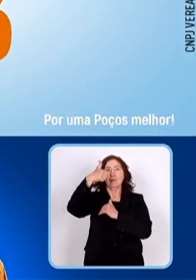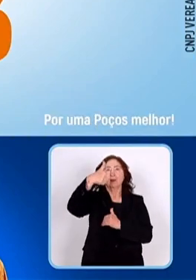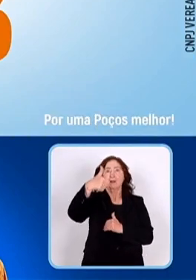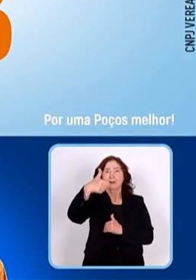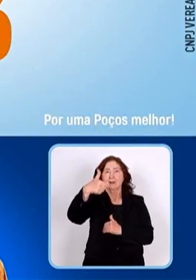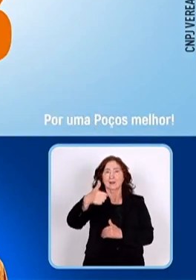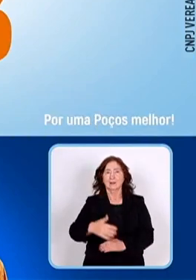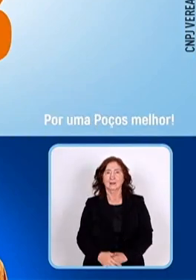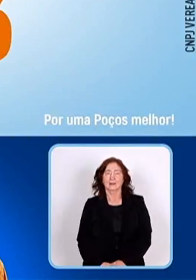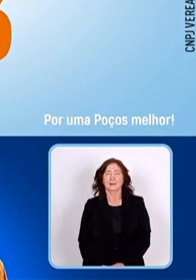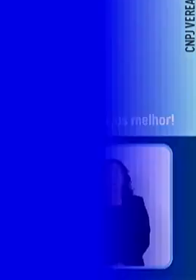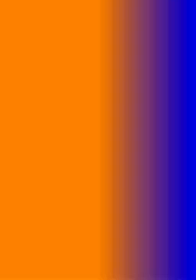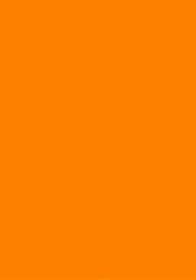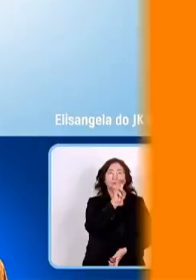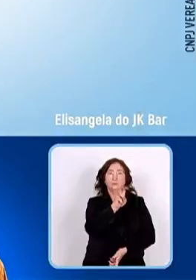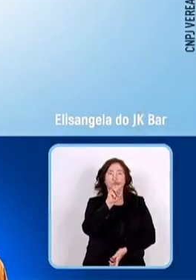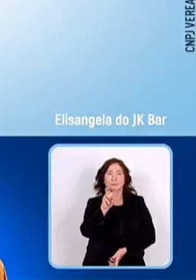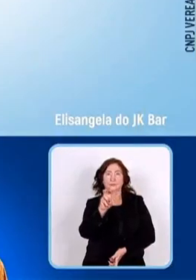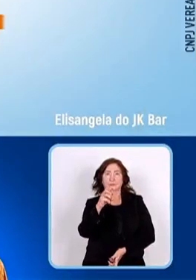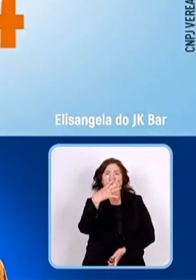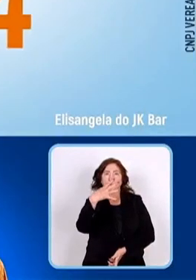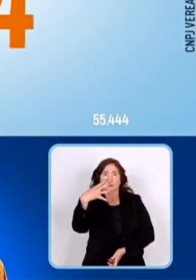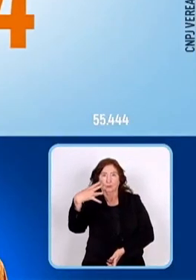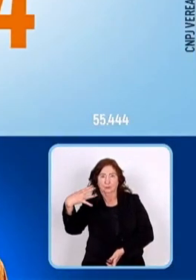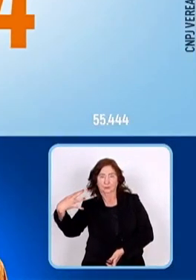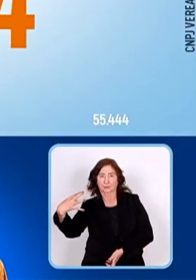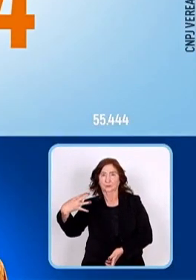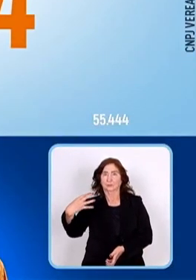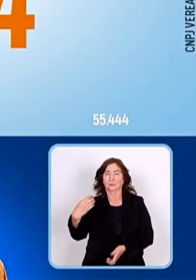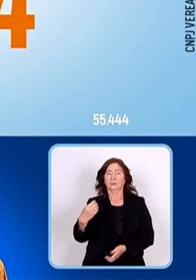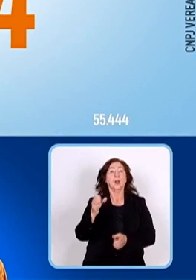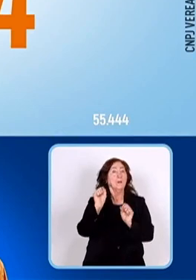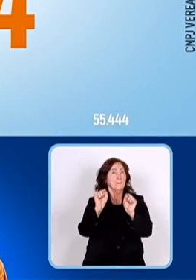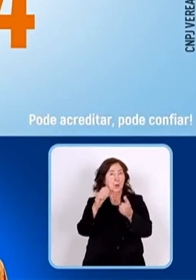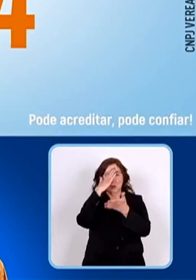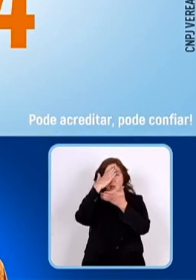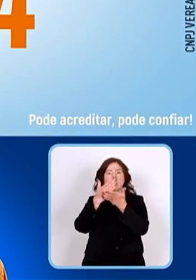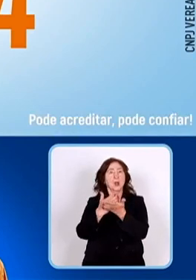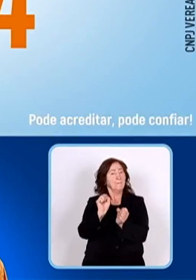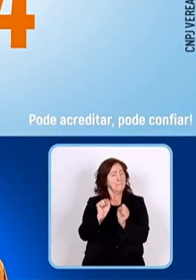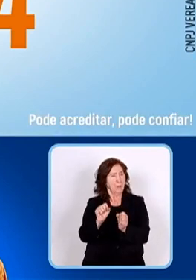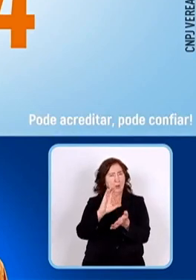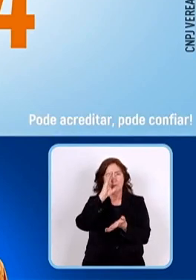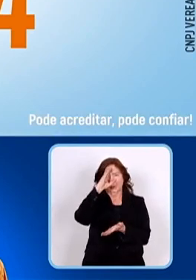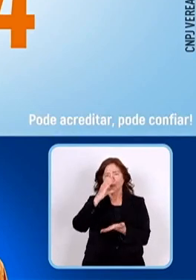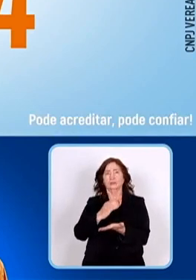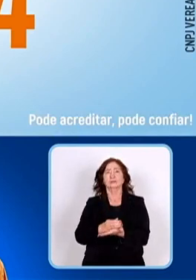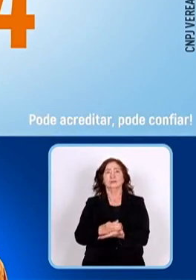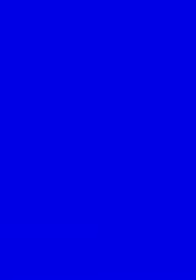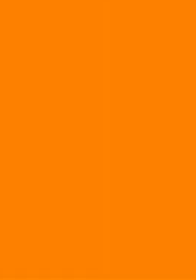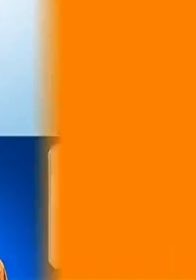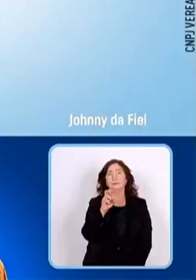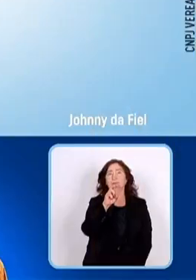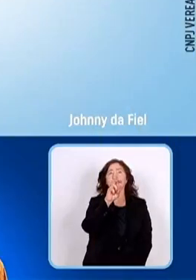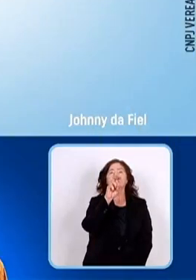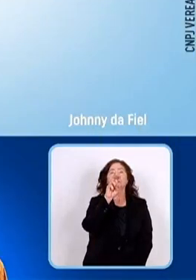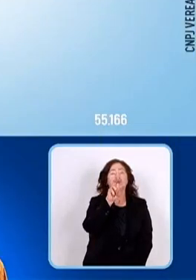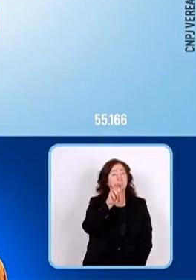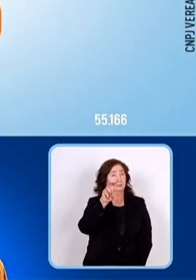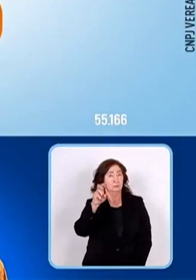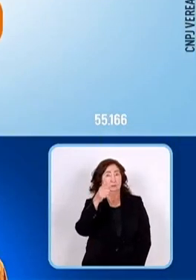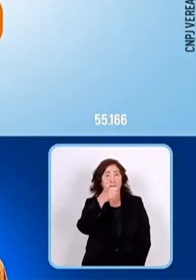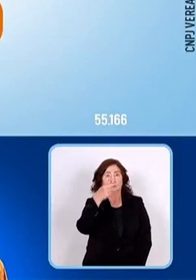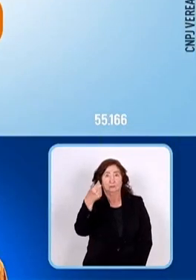55613. Por uma Poços melhor. Elisângela do Jacabá, 55444. Pode acreditar, pode confiar. Johnny da